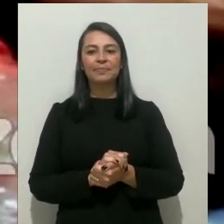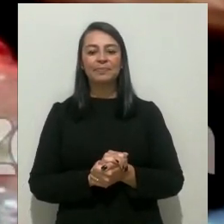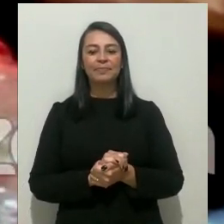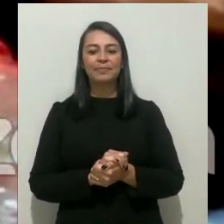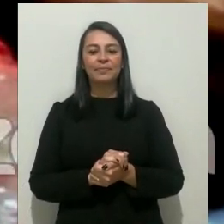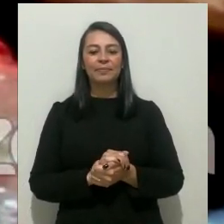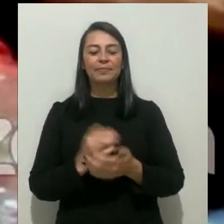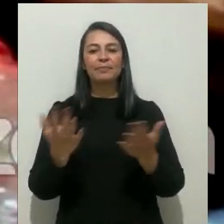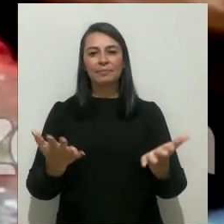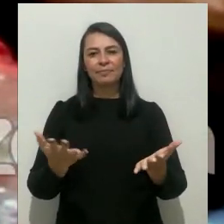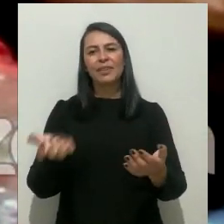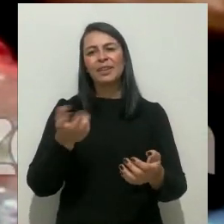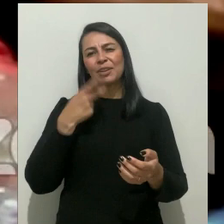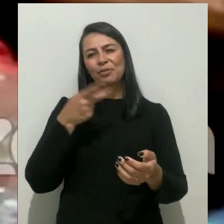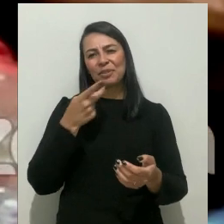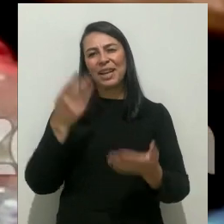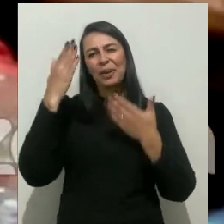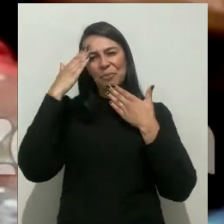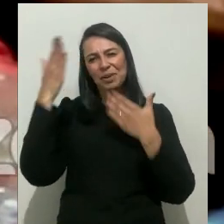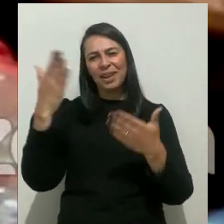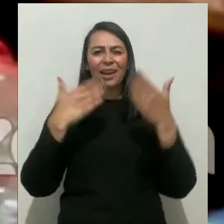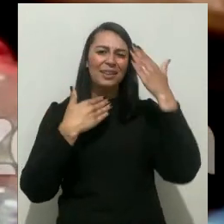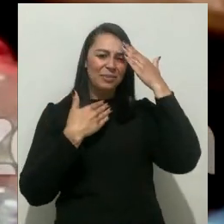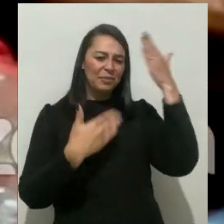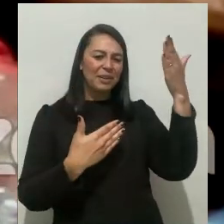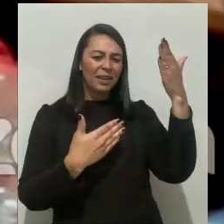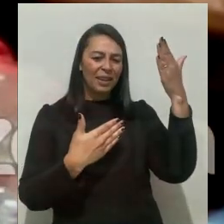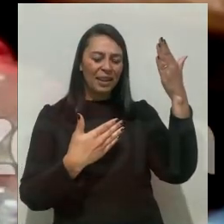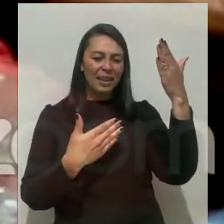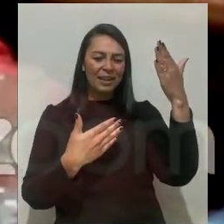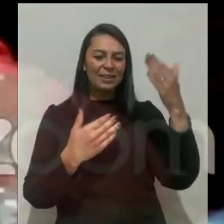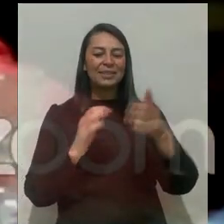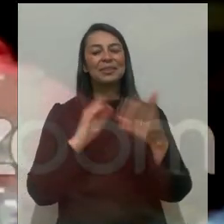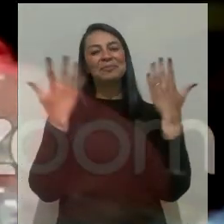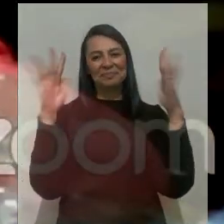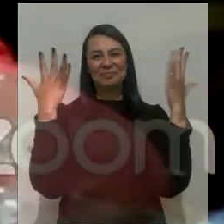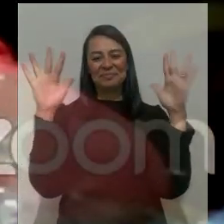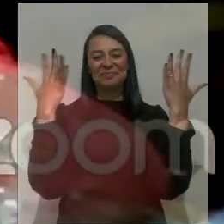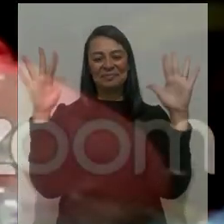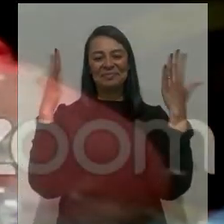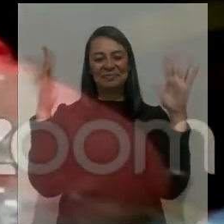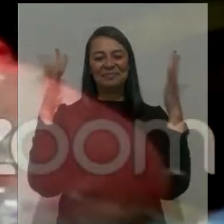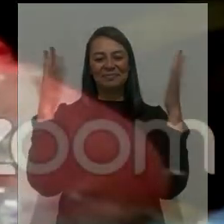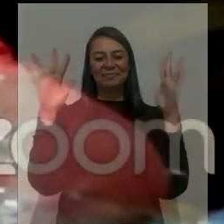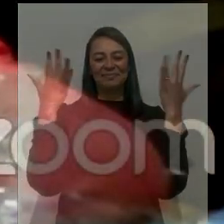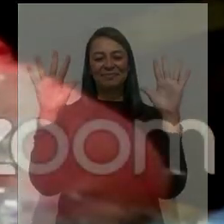Mas era isso, obrigada. Obrigada. A gente deve te agradecer.